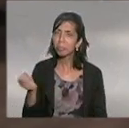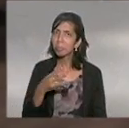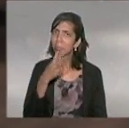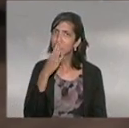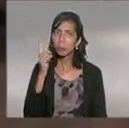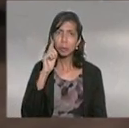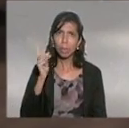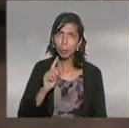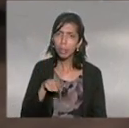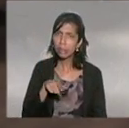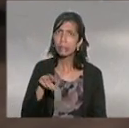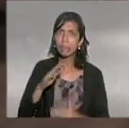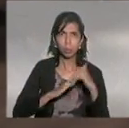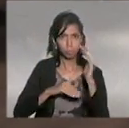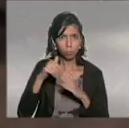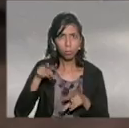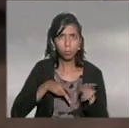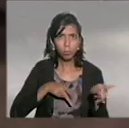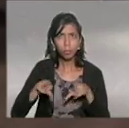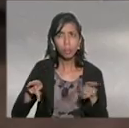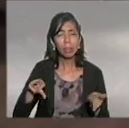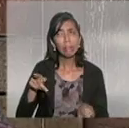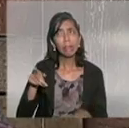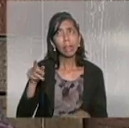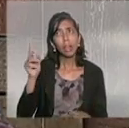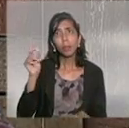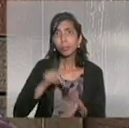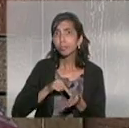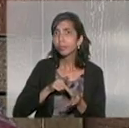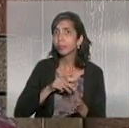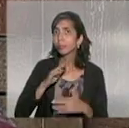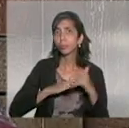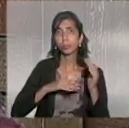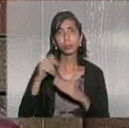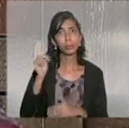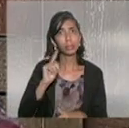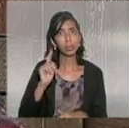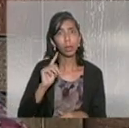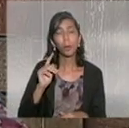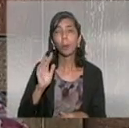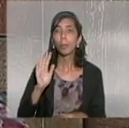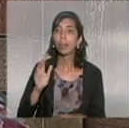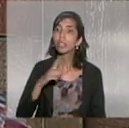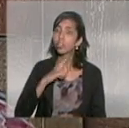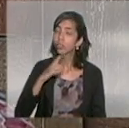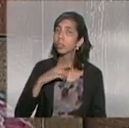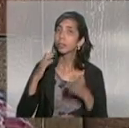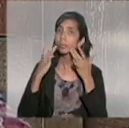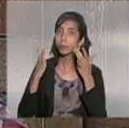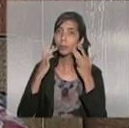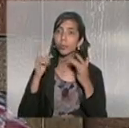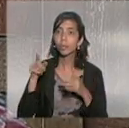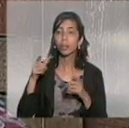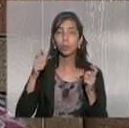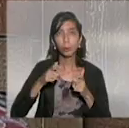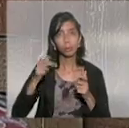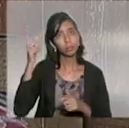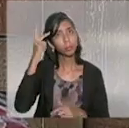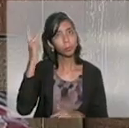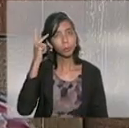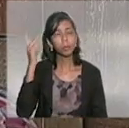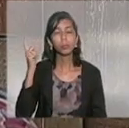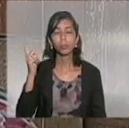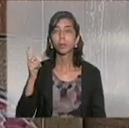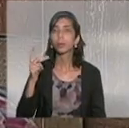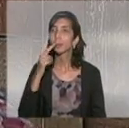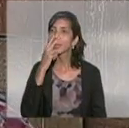a novidade. Você patinou profissionalmente também? Patinei, profissionalmente não, porque o grupo era amador. Mas tá. era um show chamado Palestra Patin Show, que era do Palestra Itália de Ribeirão Preto.